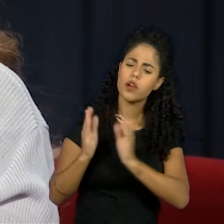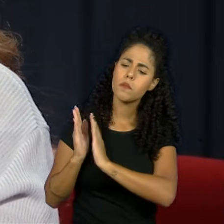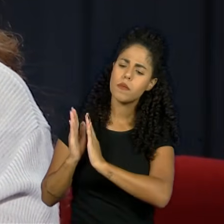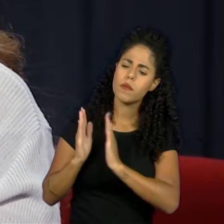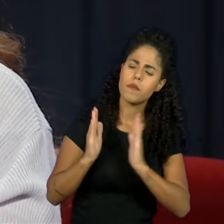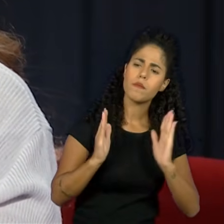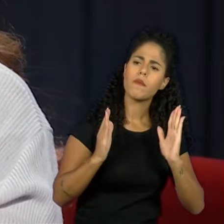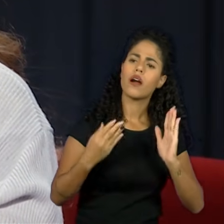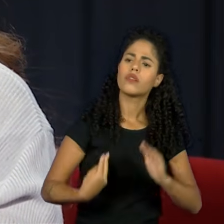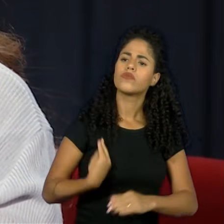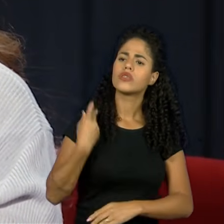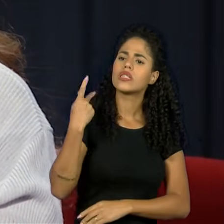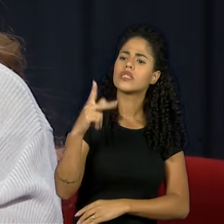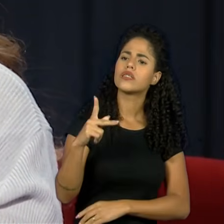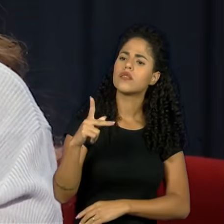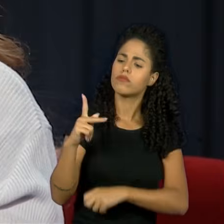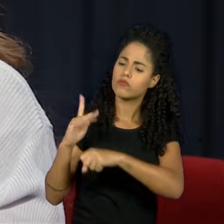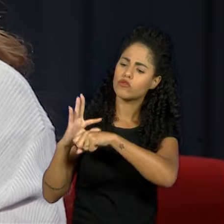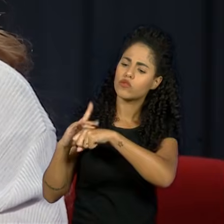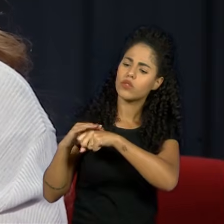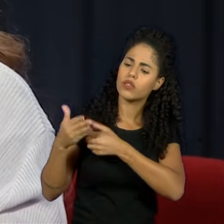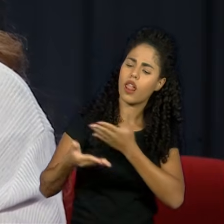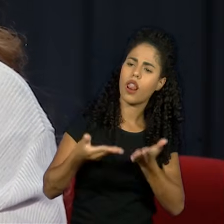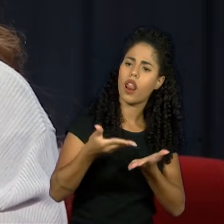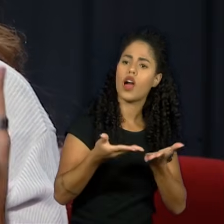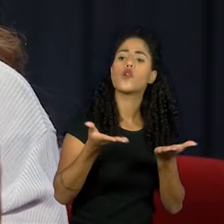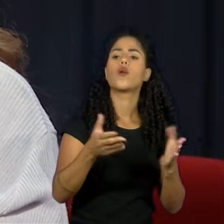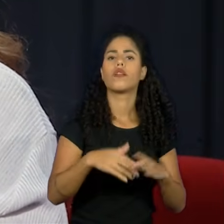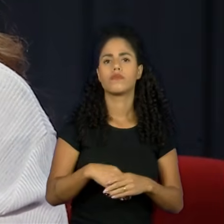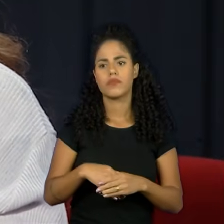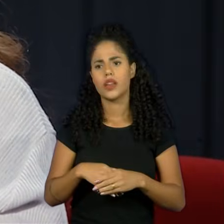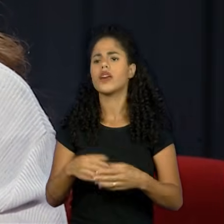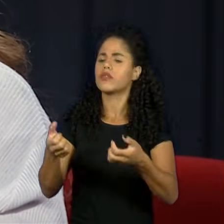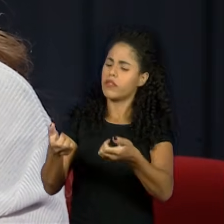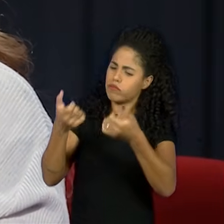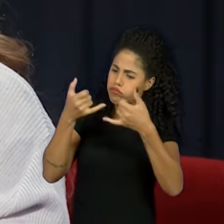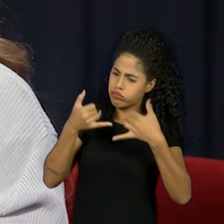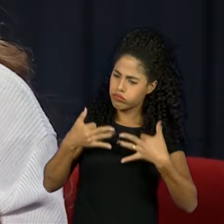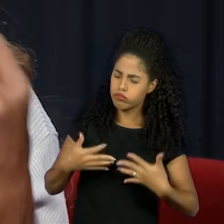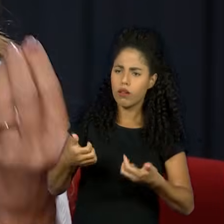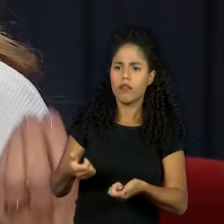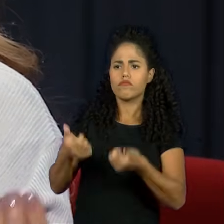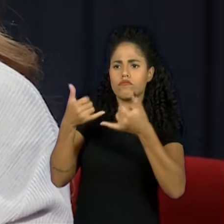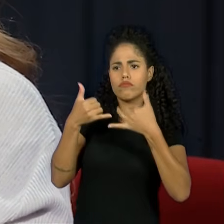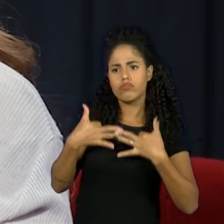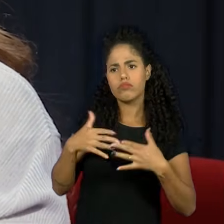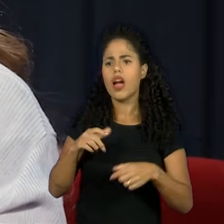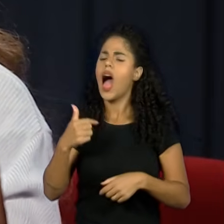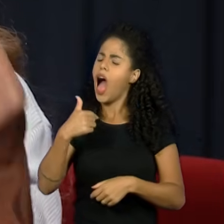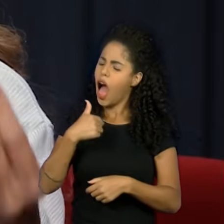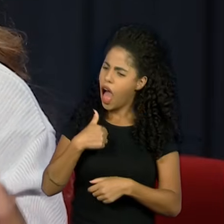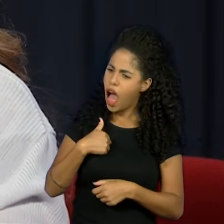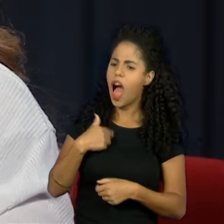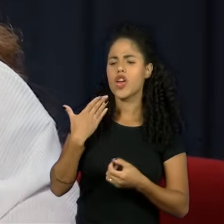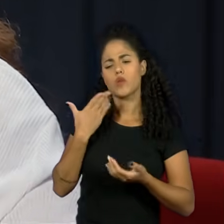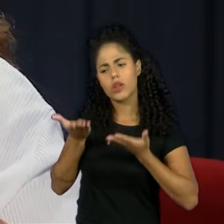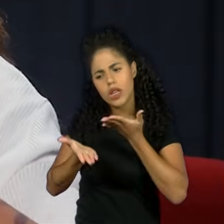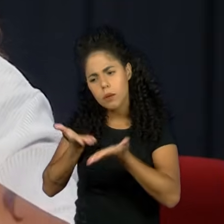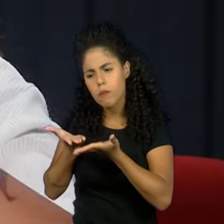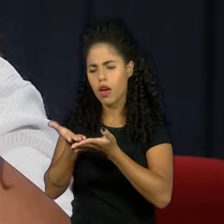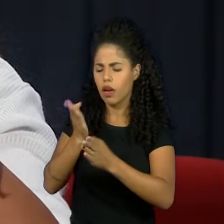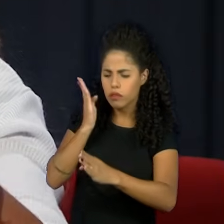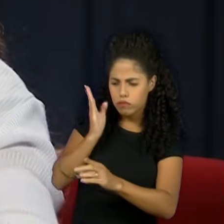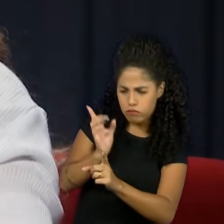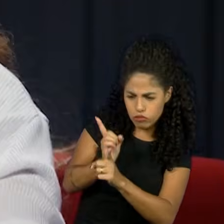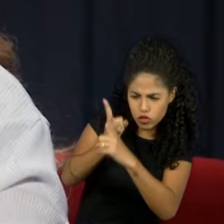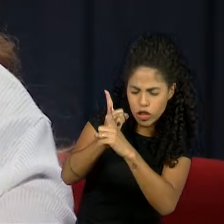sentido diante de todo esse processo? E aí você vai me dizer os detalhes da tua experiência. Ah, eu fiz o tratamento, fiz o diagnóstico, aí